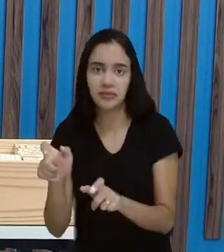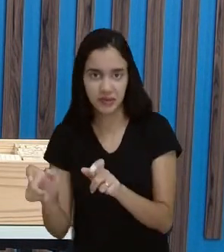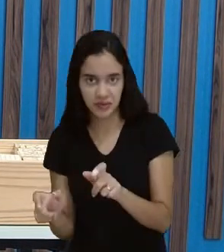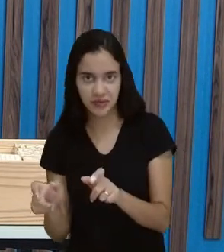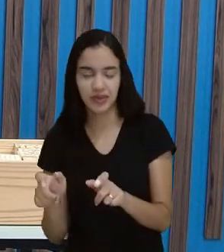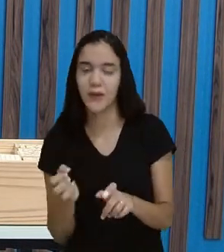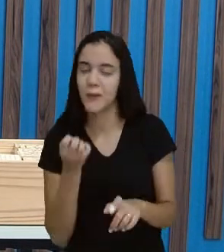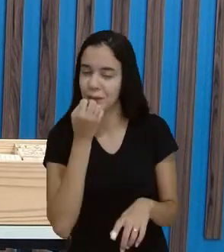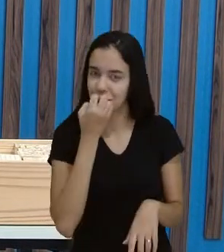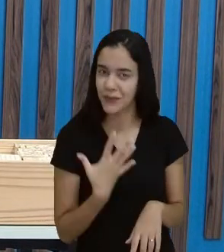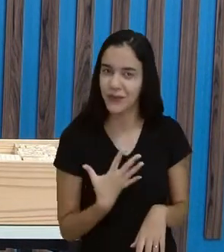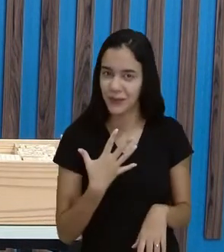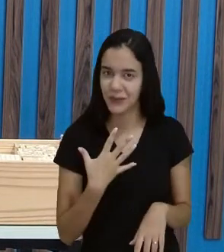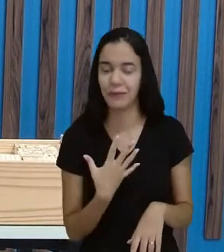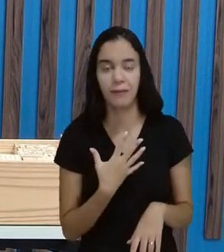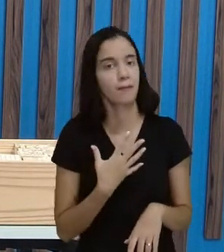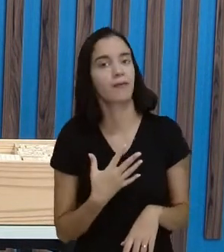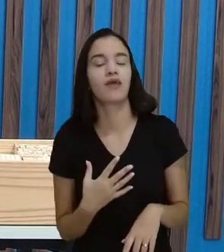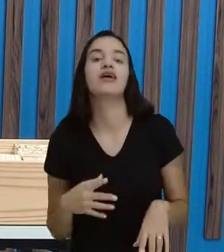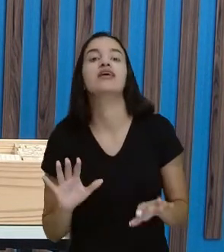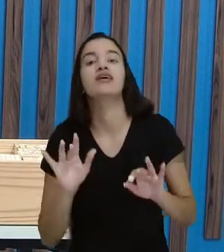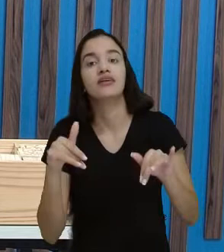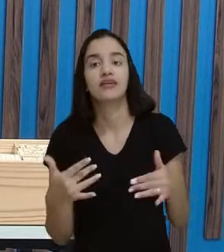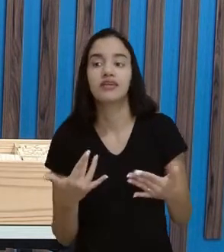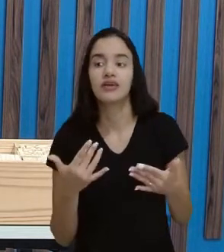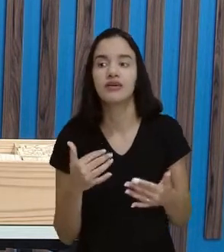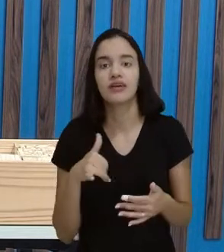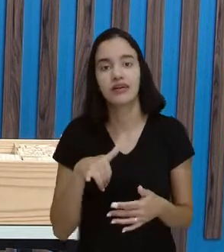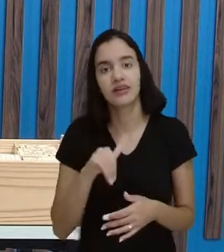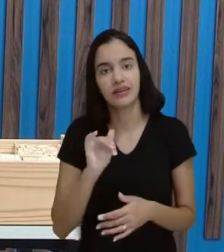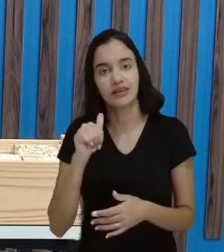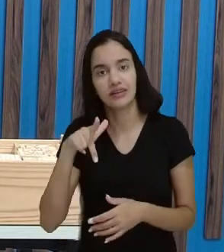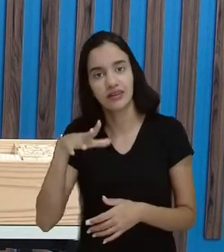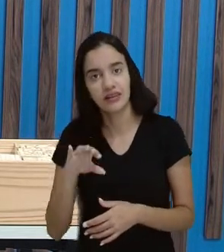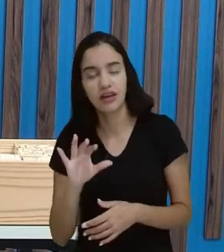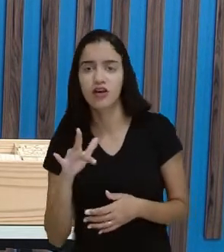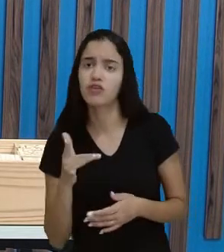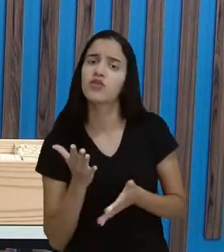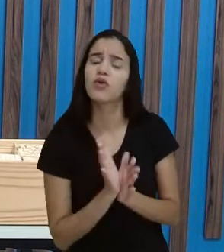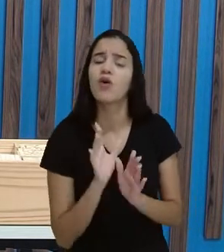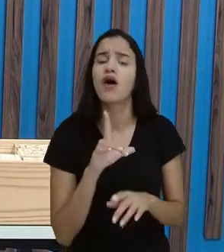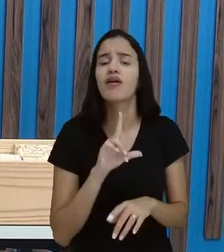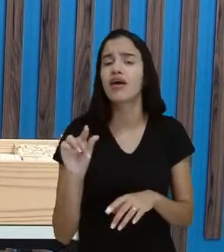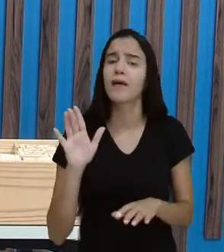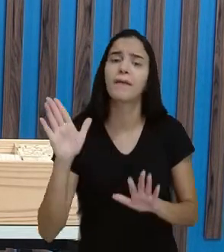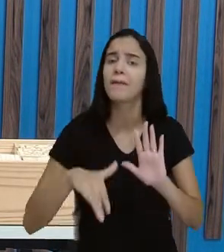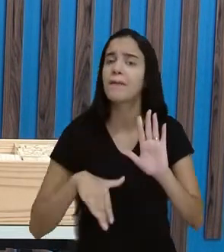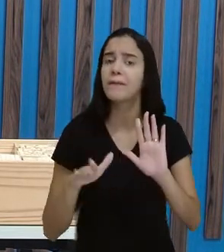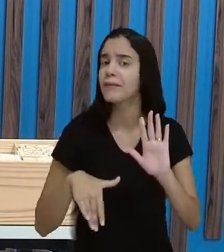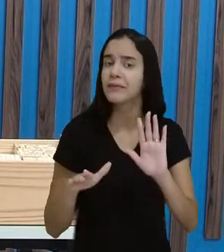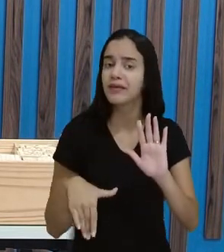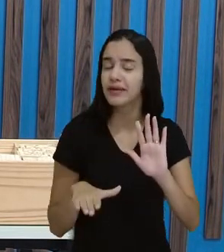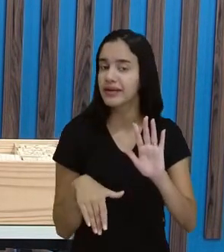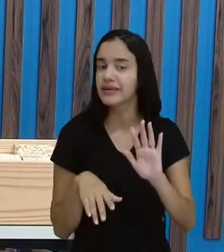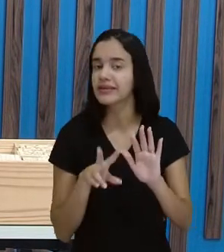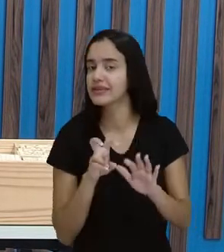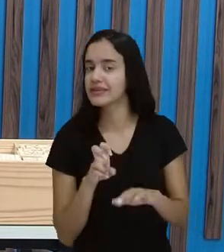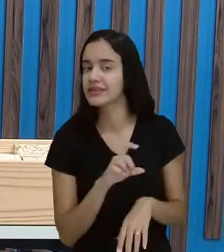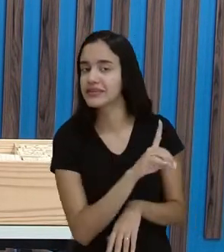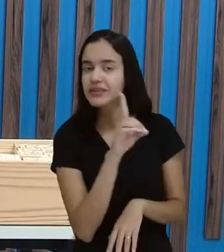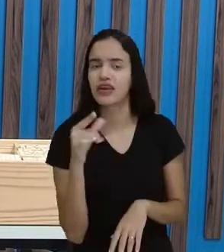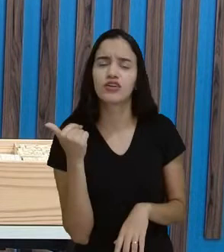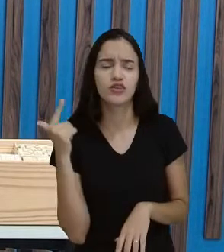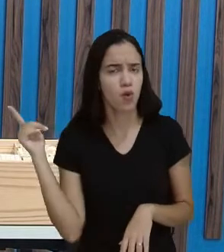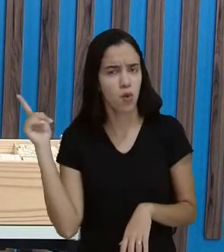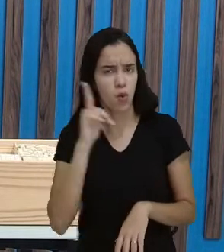Marvel. Muito bom, Iago. Iago, e aí, Iago? Se Venom for para a praia, né, daqui a 5 dias, você